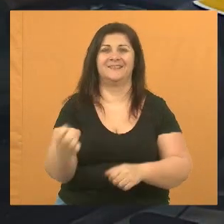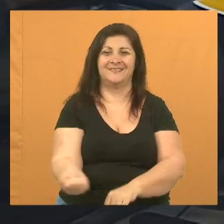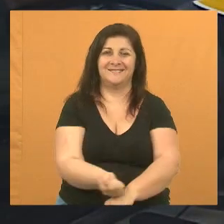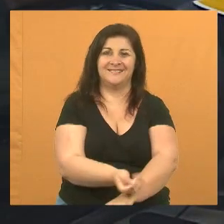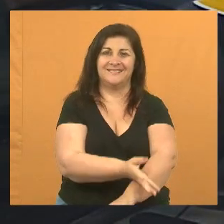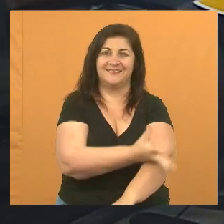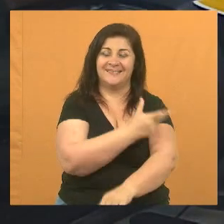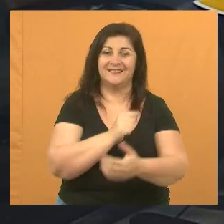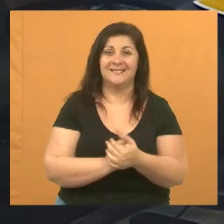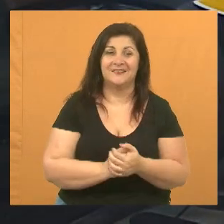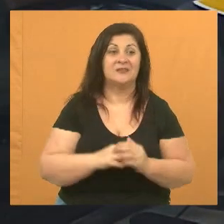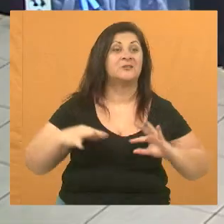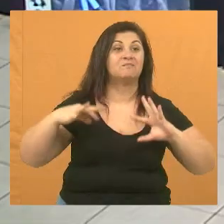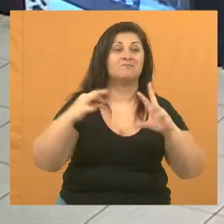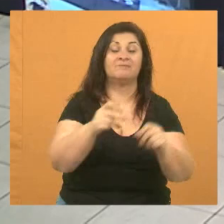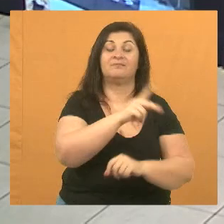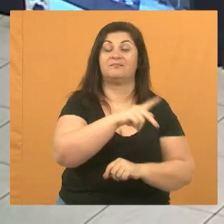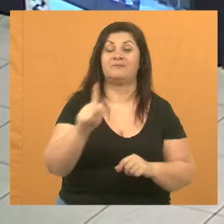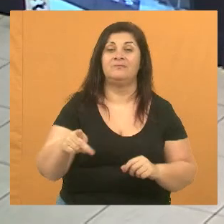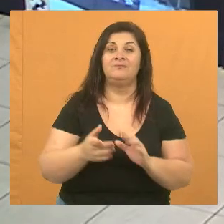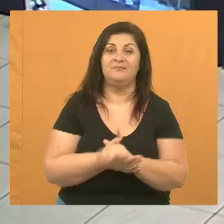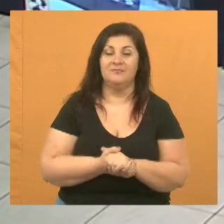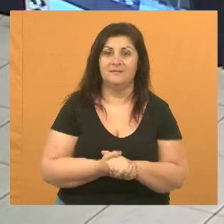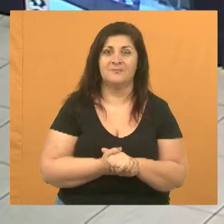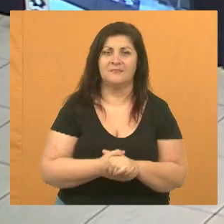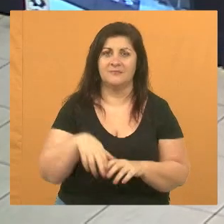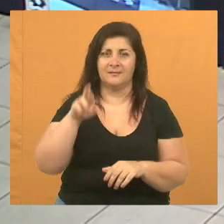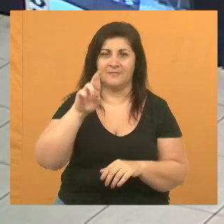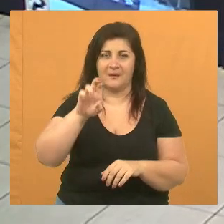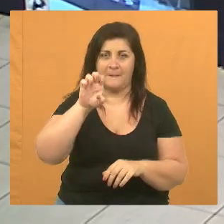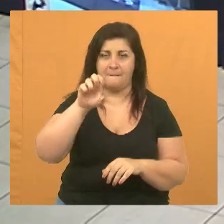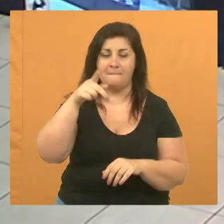outros das outras escolas do Resende, da diretoria de ensino, que